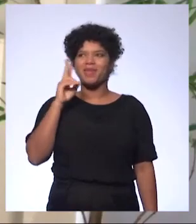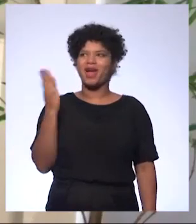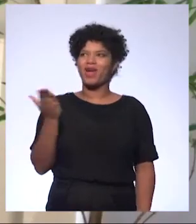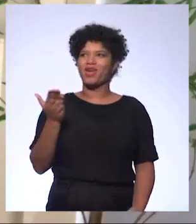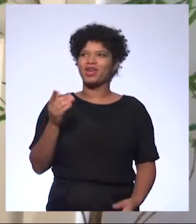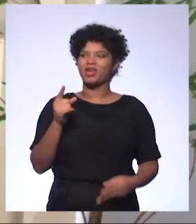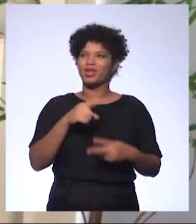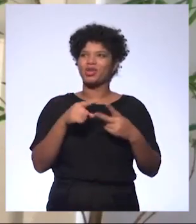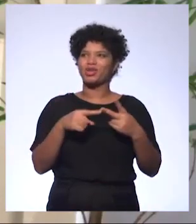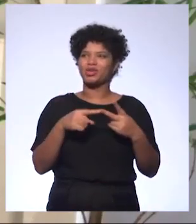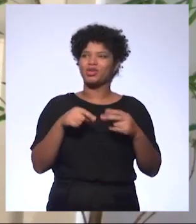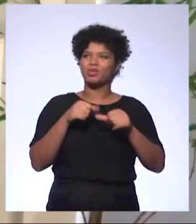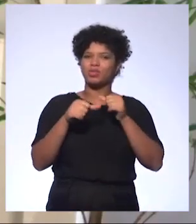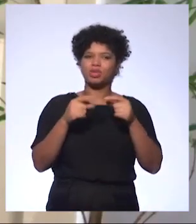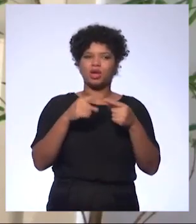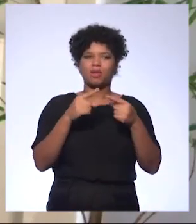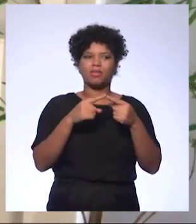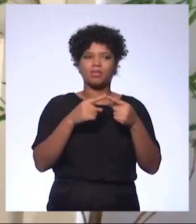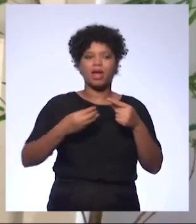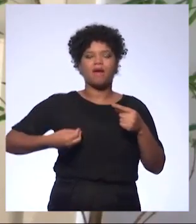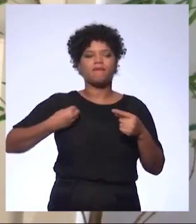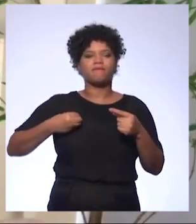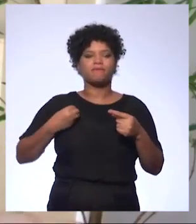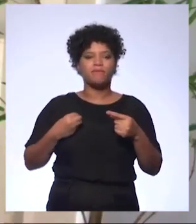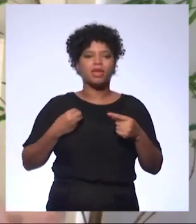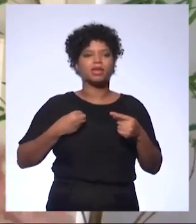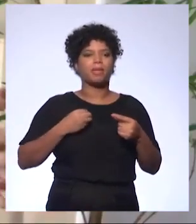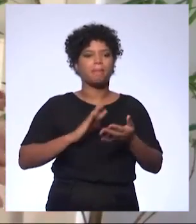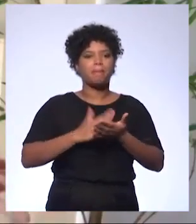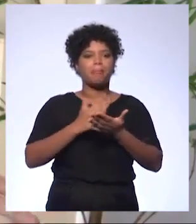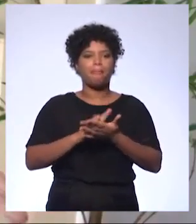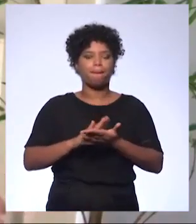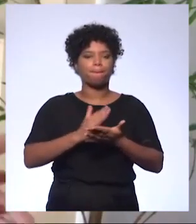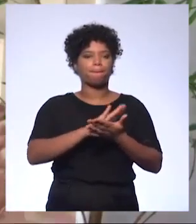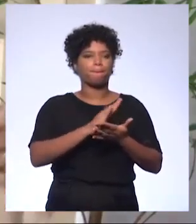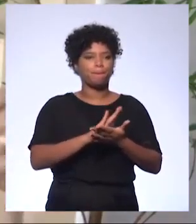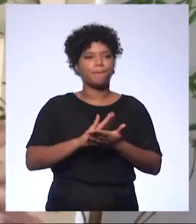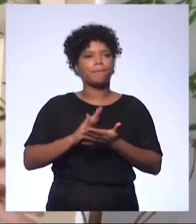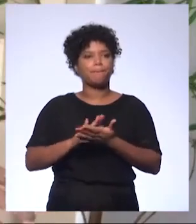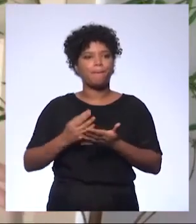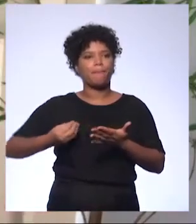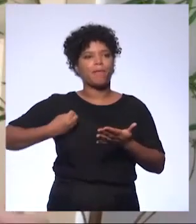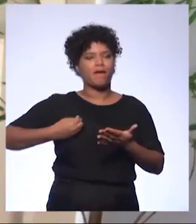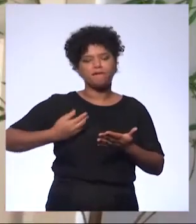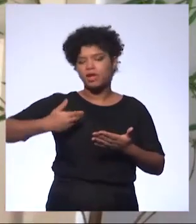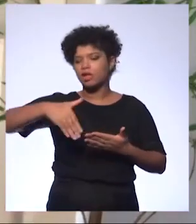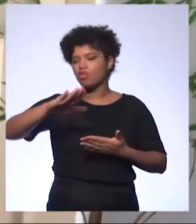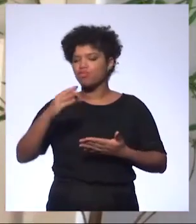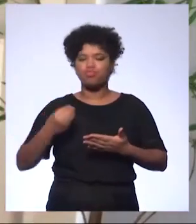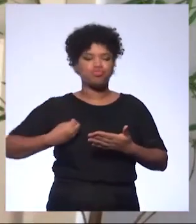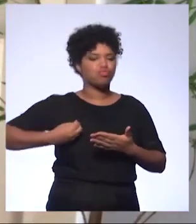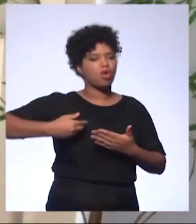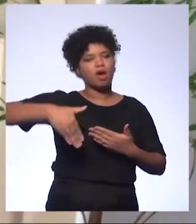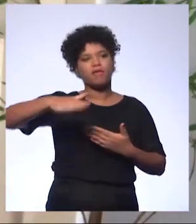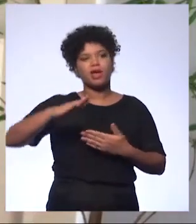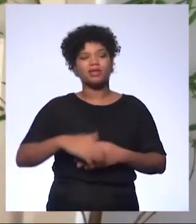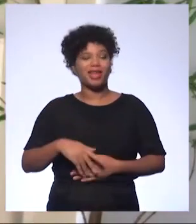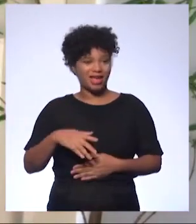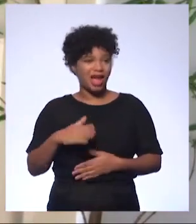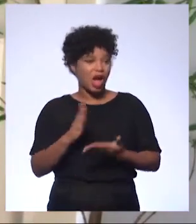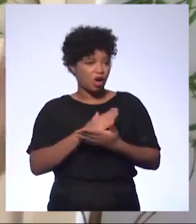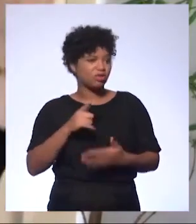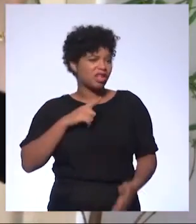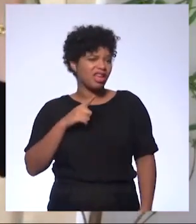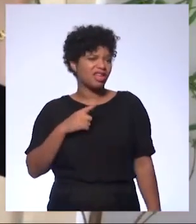Zeca Pagodinho que diz assim: deixa a vida me levar, vida leva eu. Pois é, tem gente que a trilha sonora é